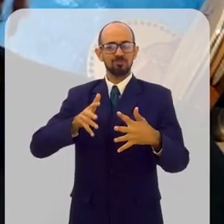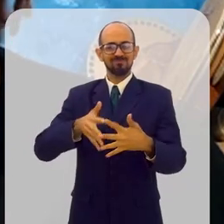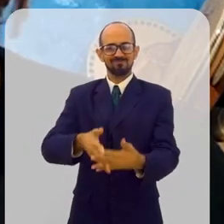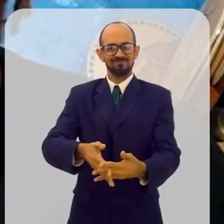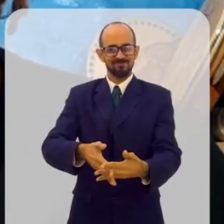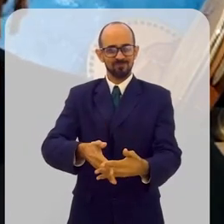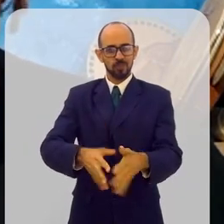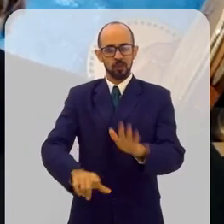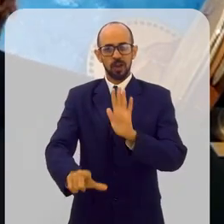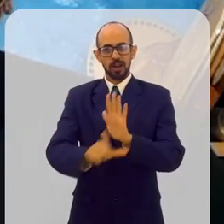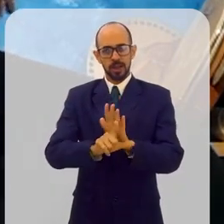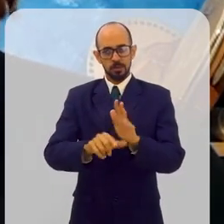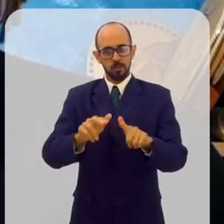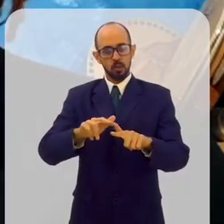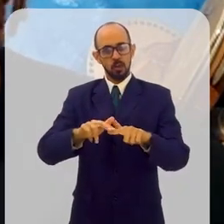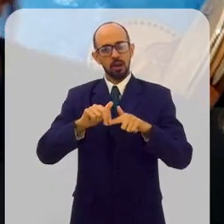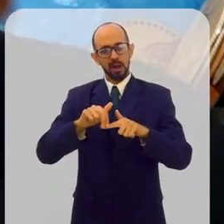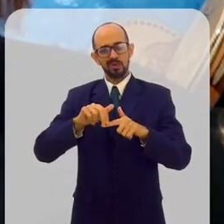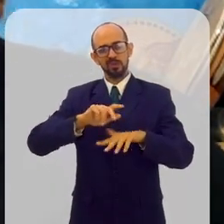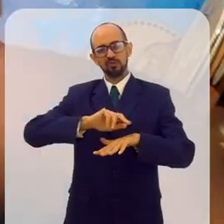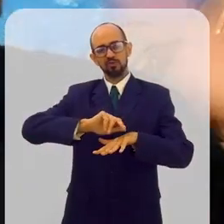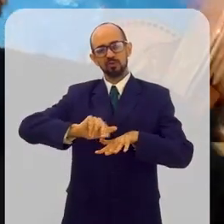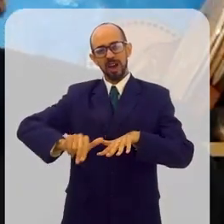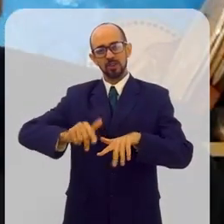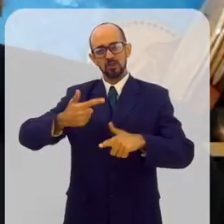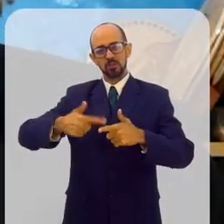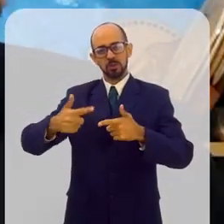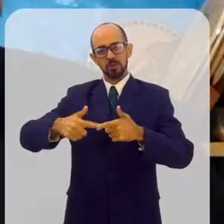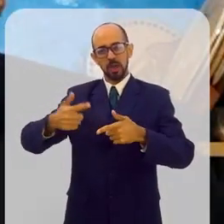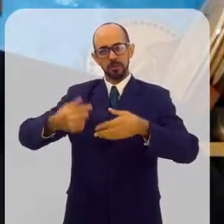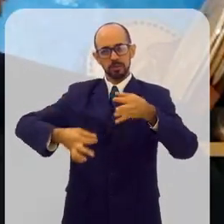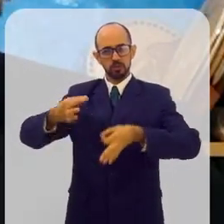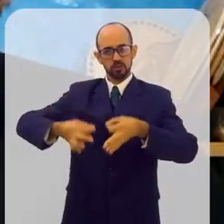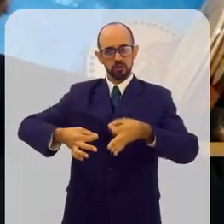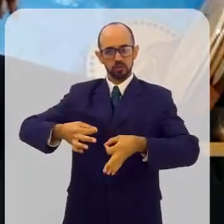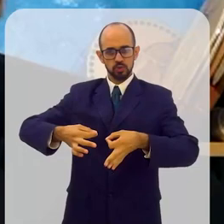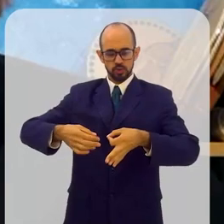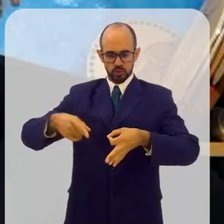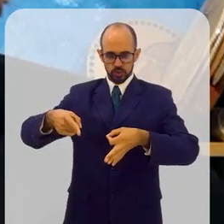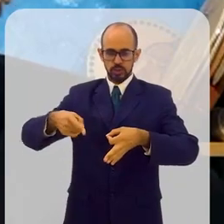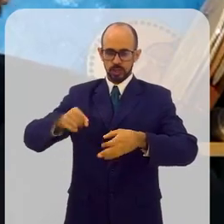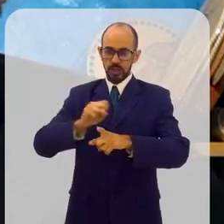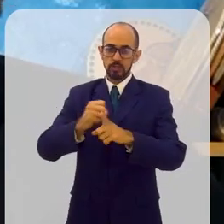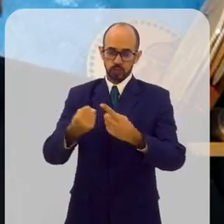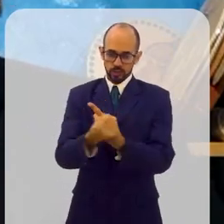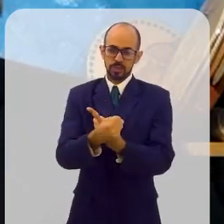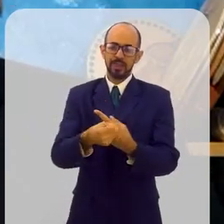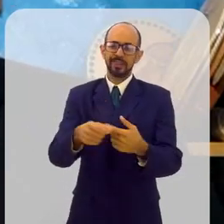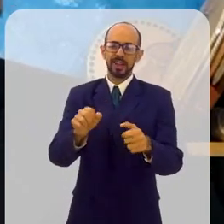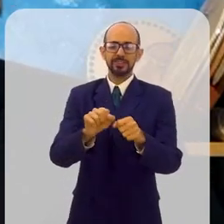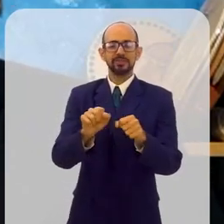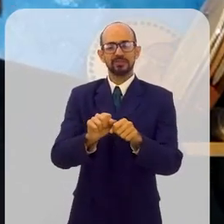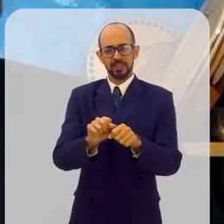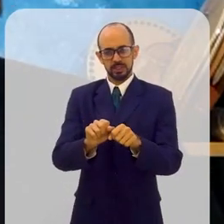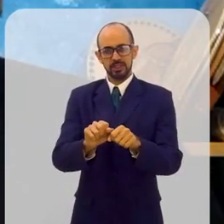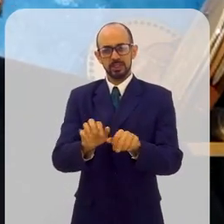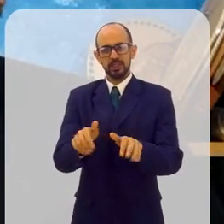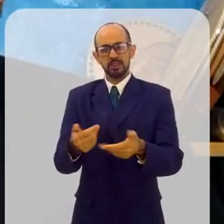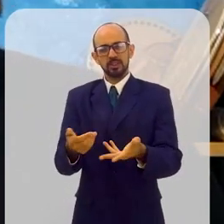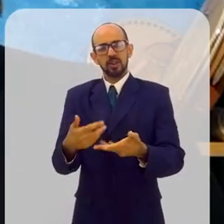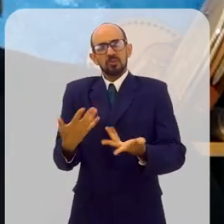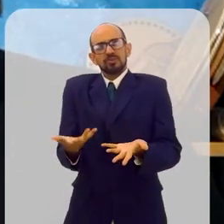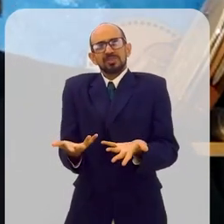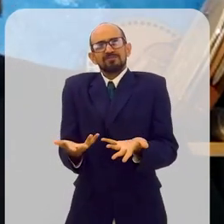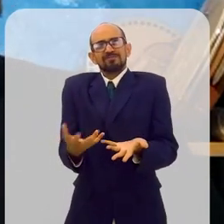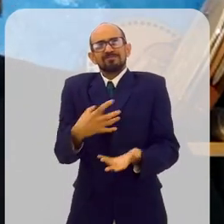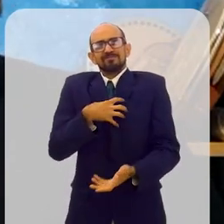momento tiveram um conflito com a lei por conta, enfim, de uma série de injustiças que essa sociedade coloca, né? E